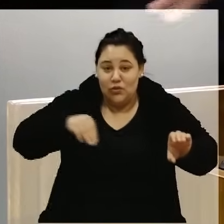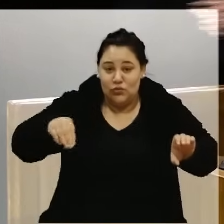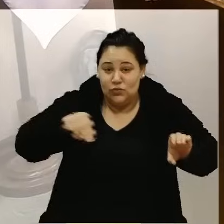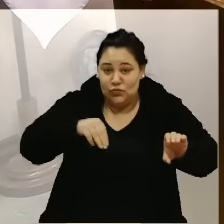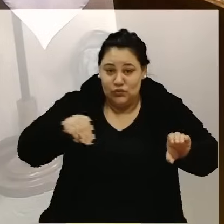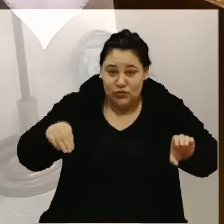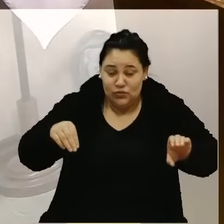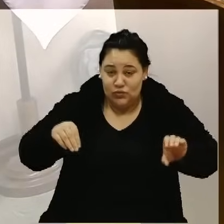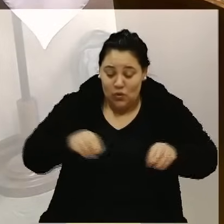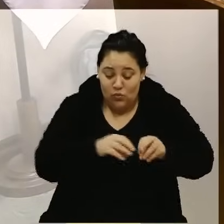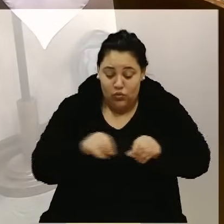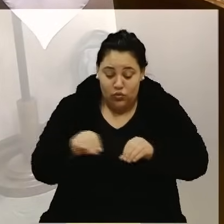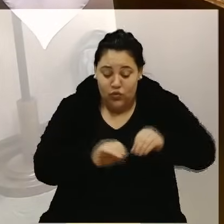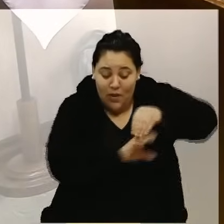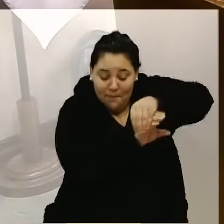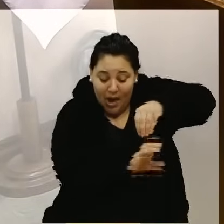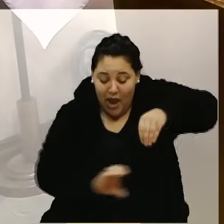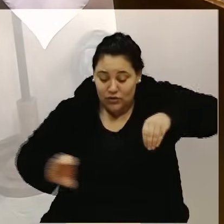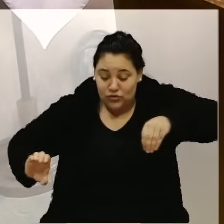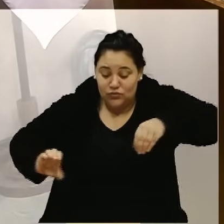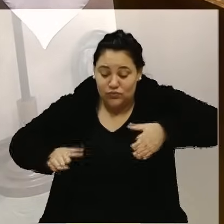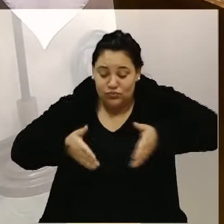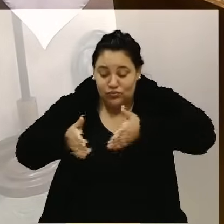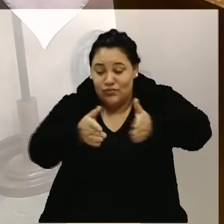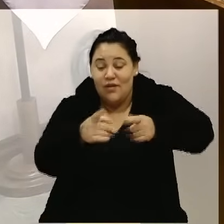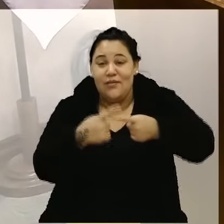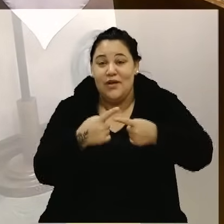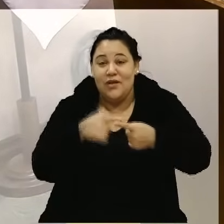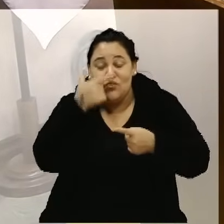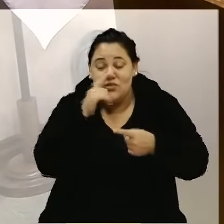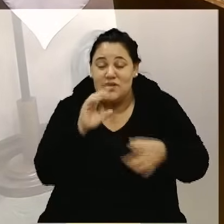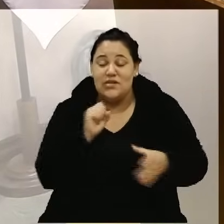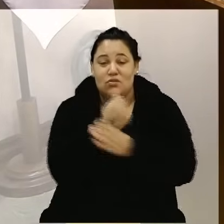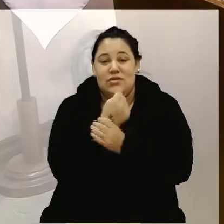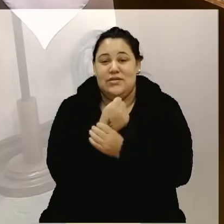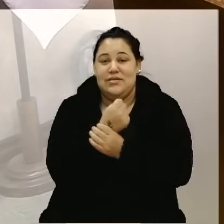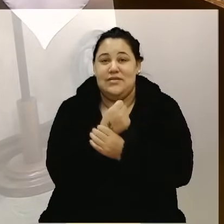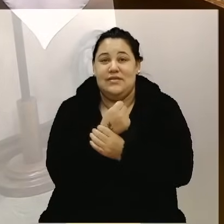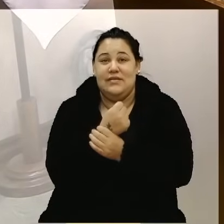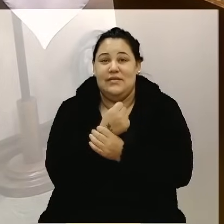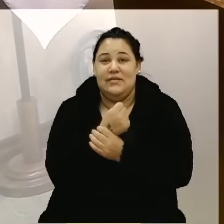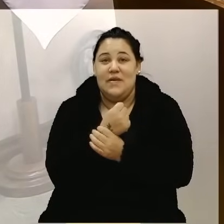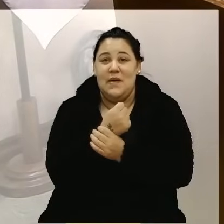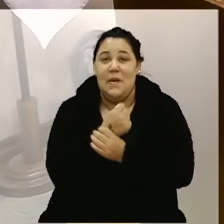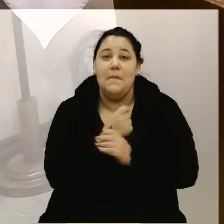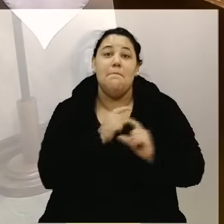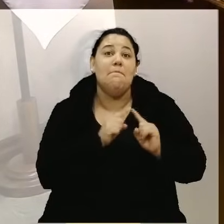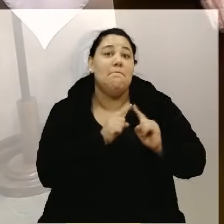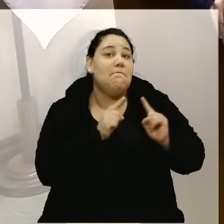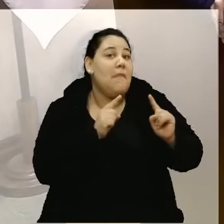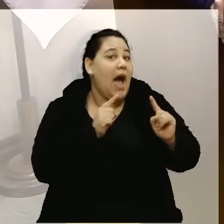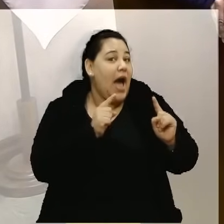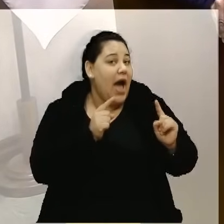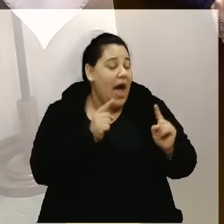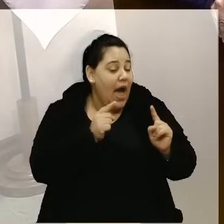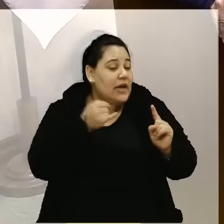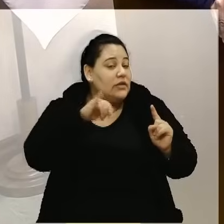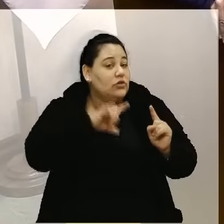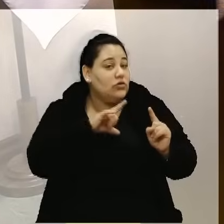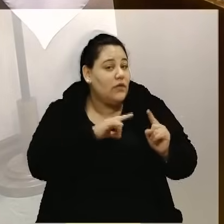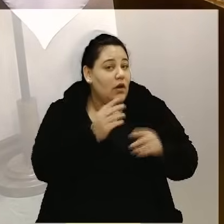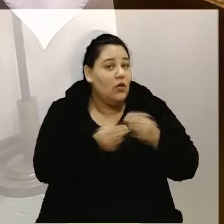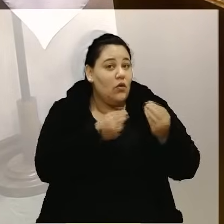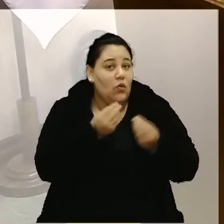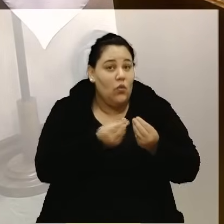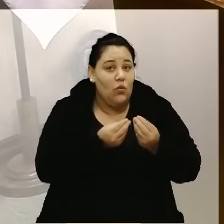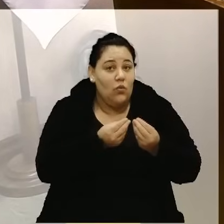sob o solo da rodovia para ter mínima segurança. Mas isso se nós tivermos condições, segurança